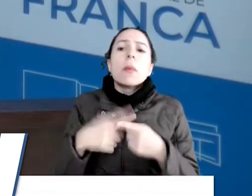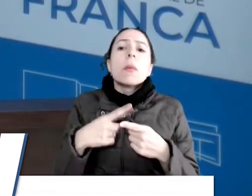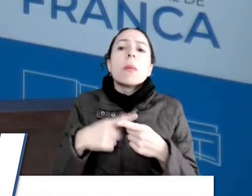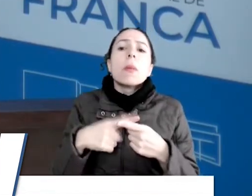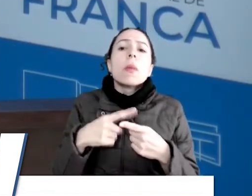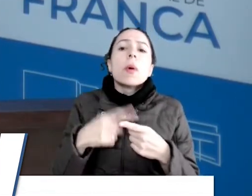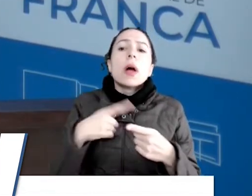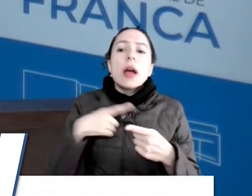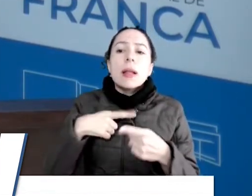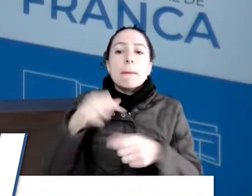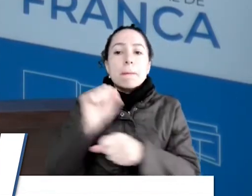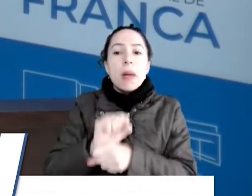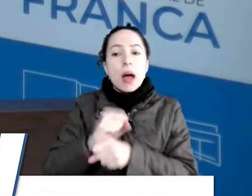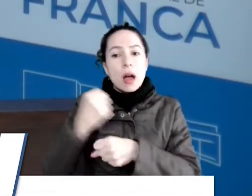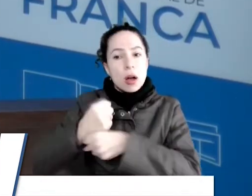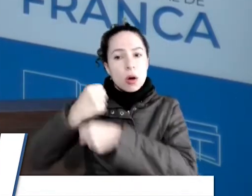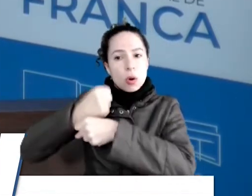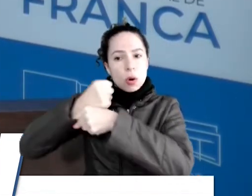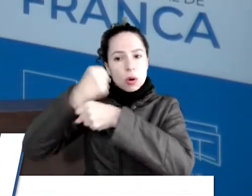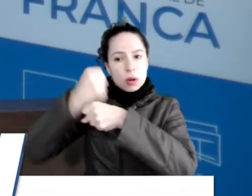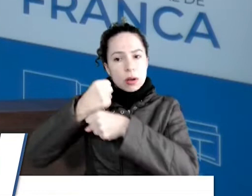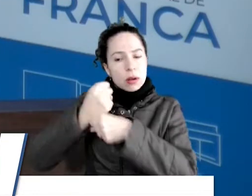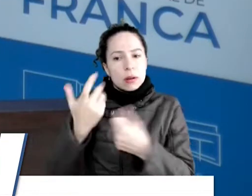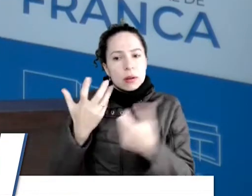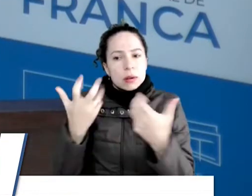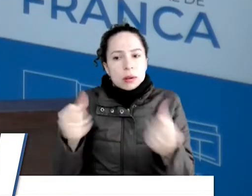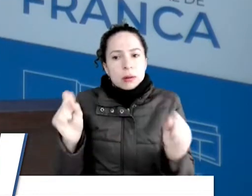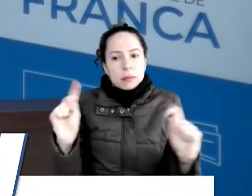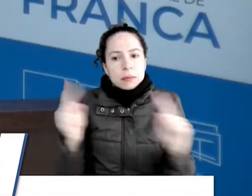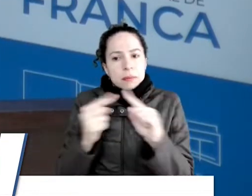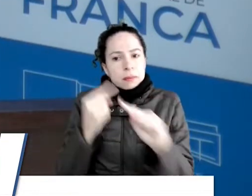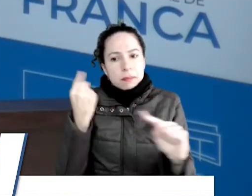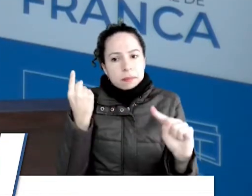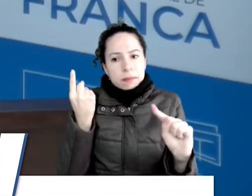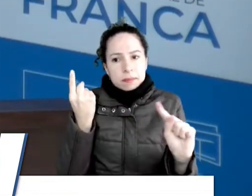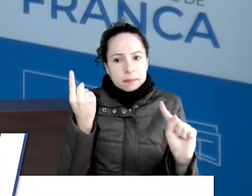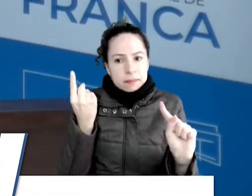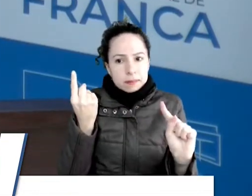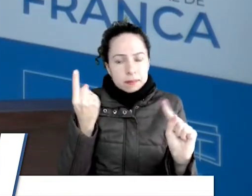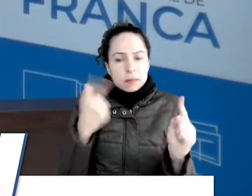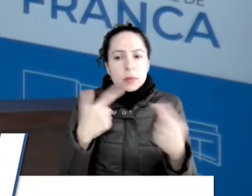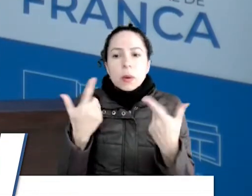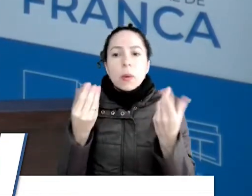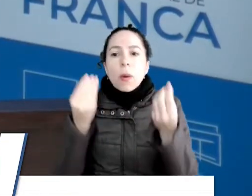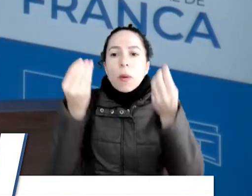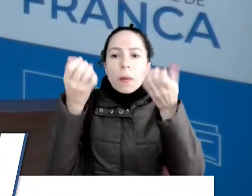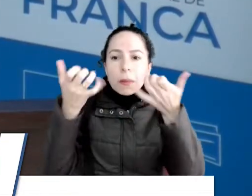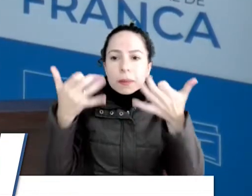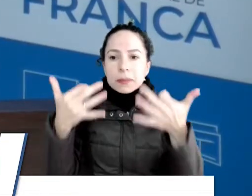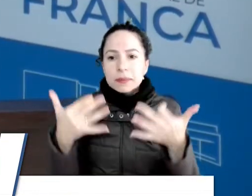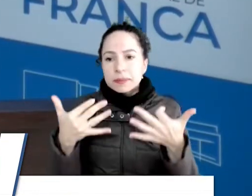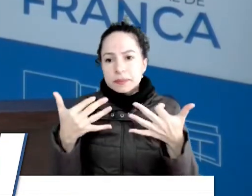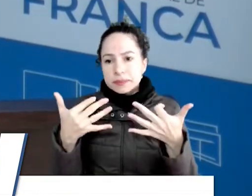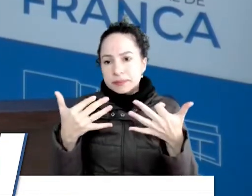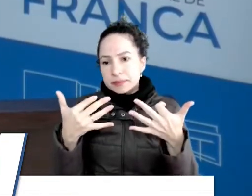Era inconcebível. Não tinha como explicar. E